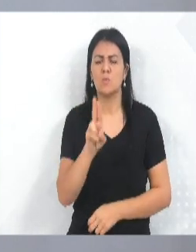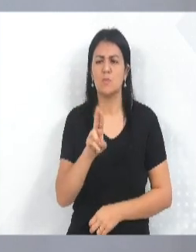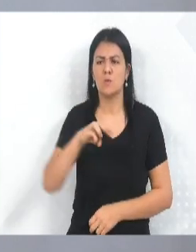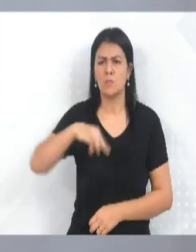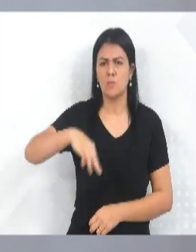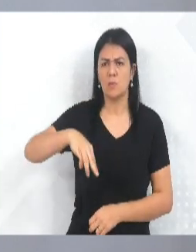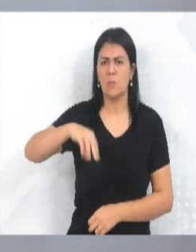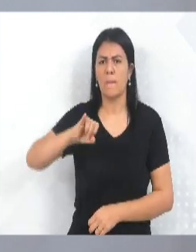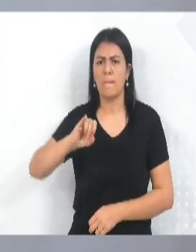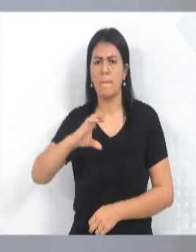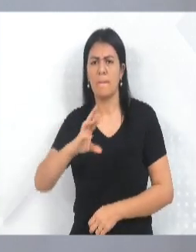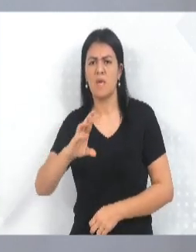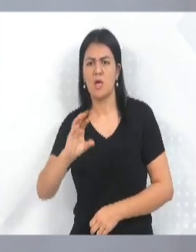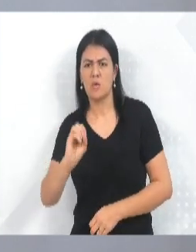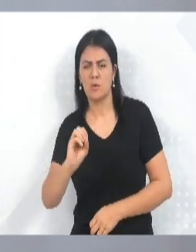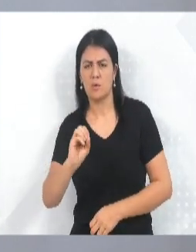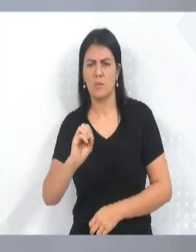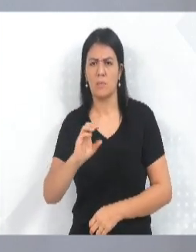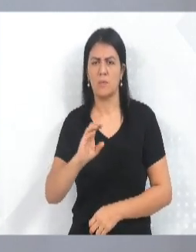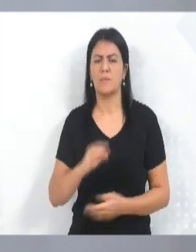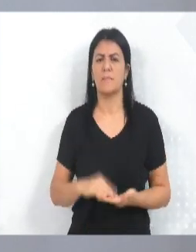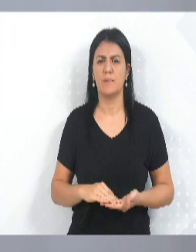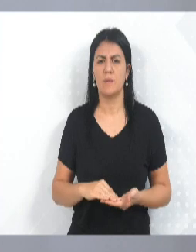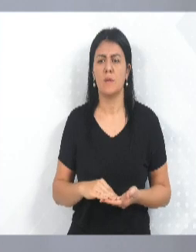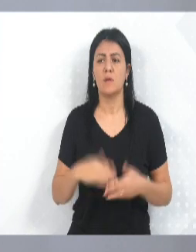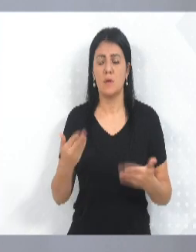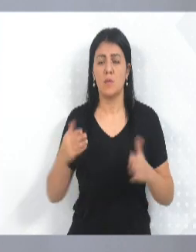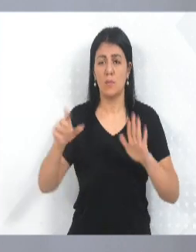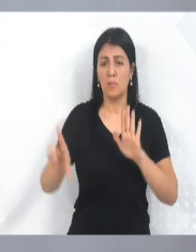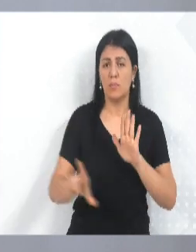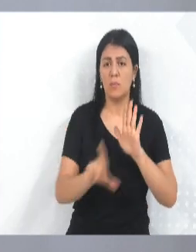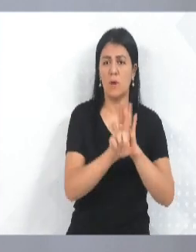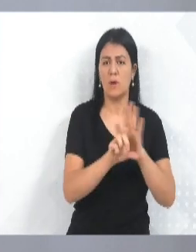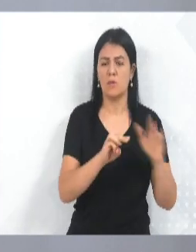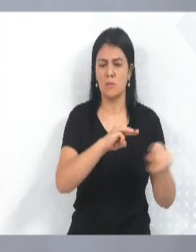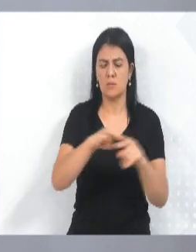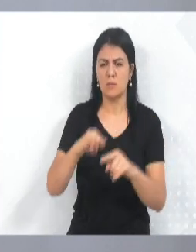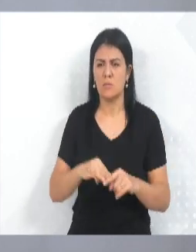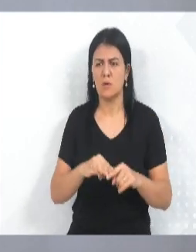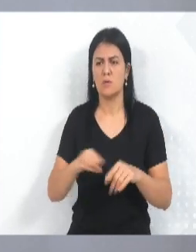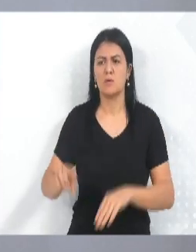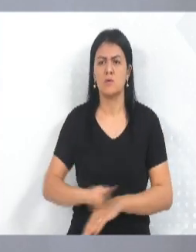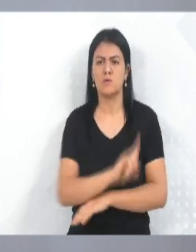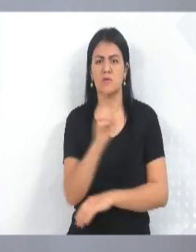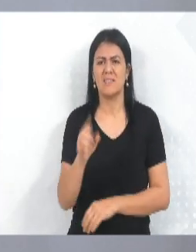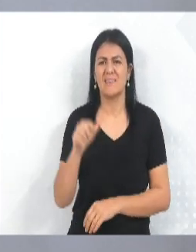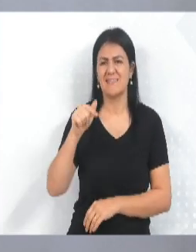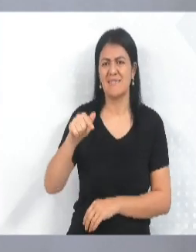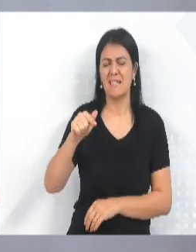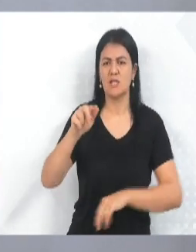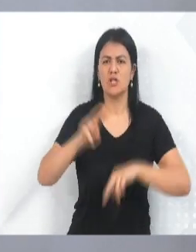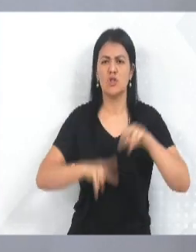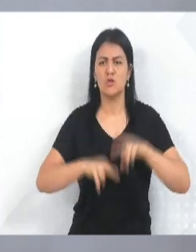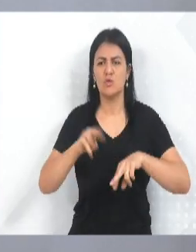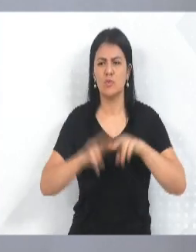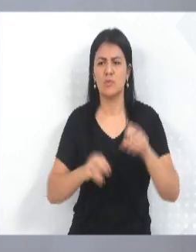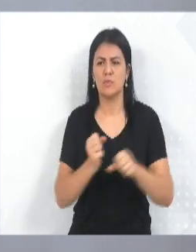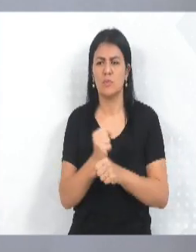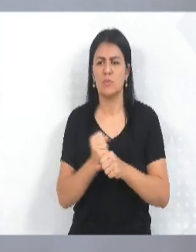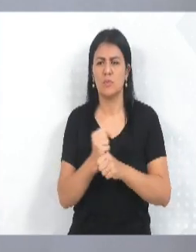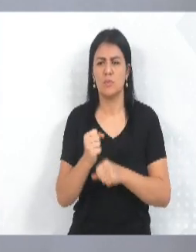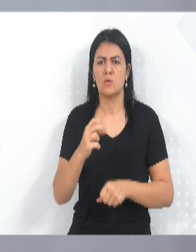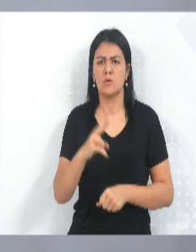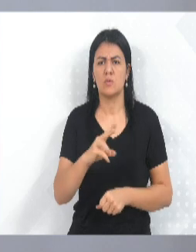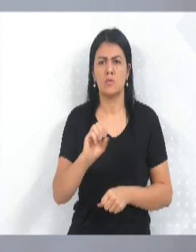municipal 9361 de 7 de junho de 23 nos coloca na como